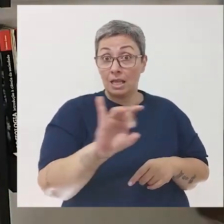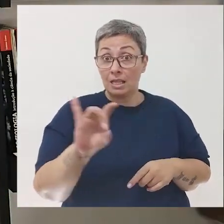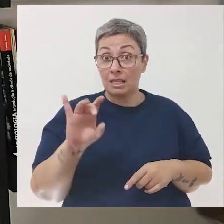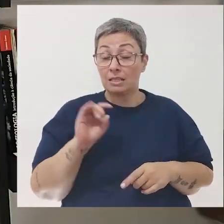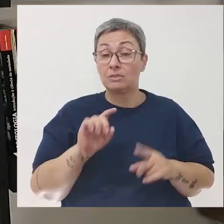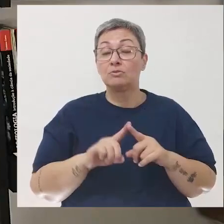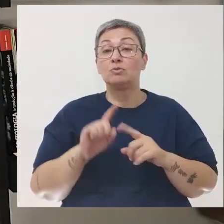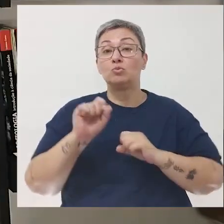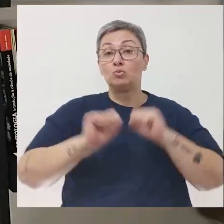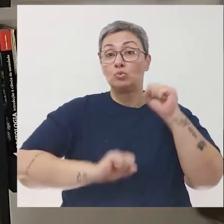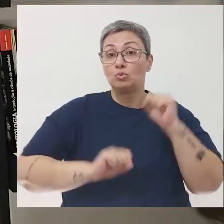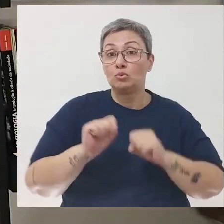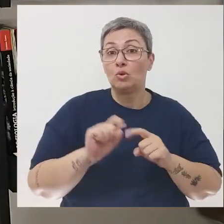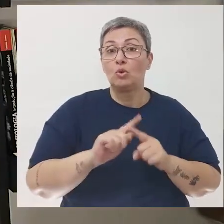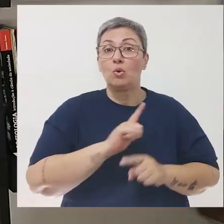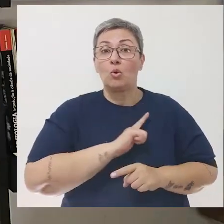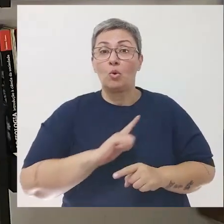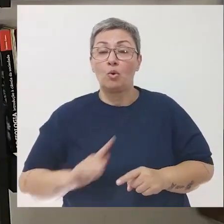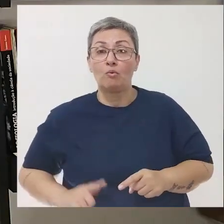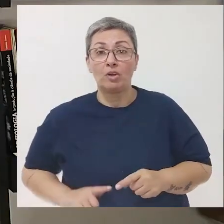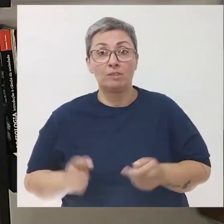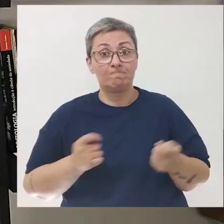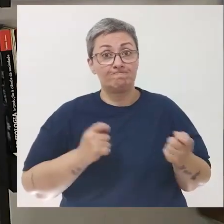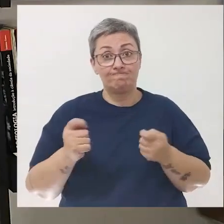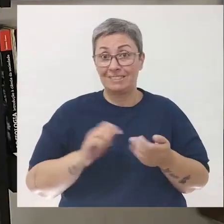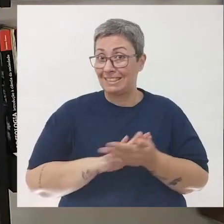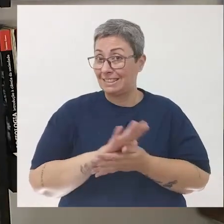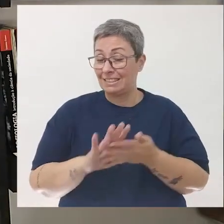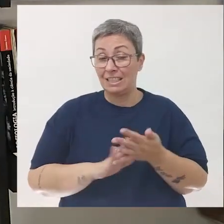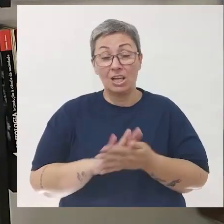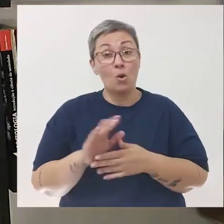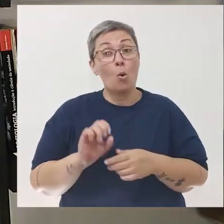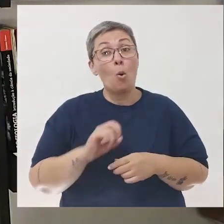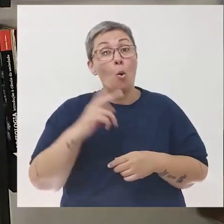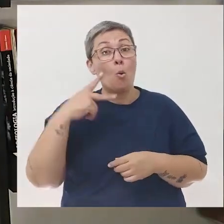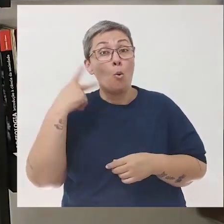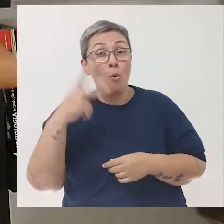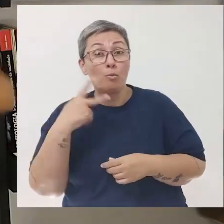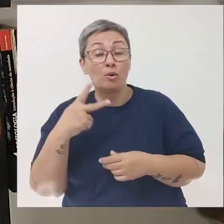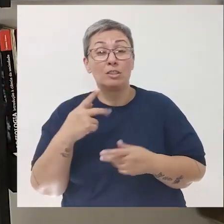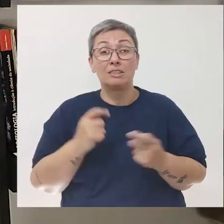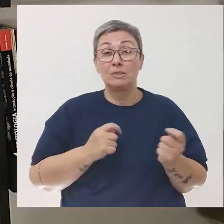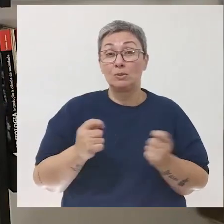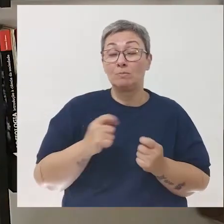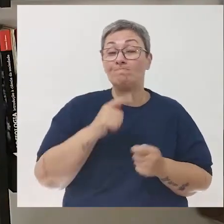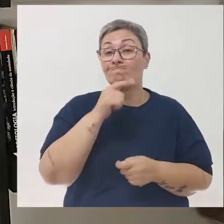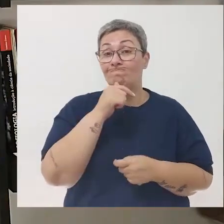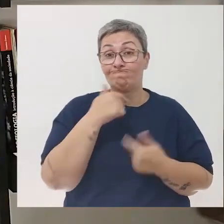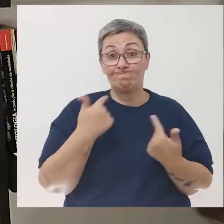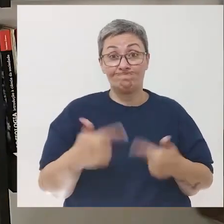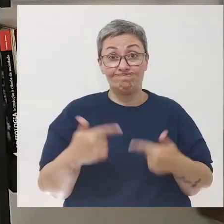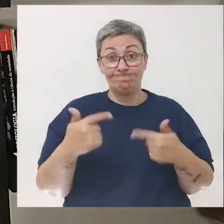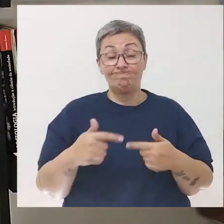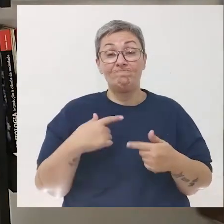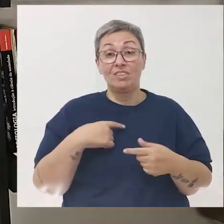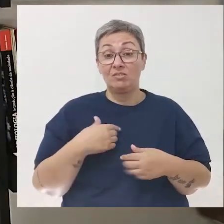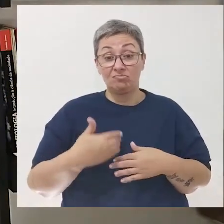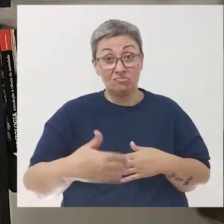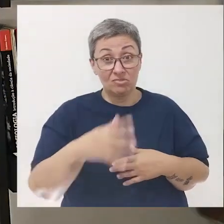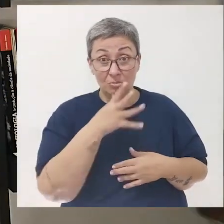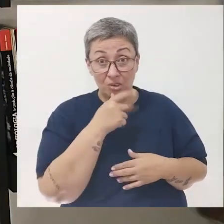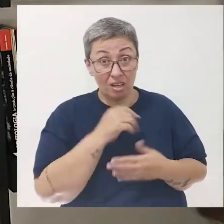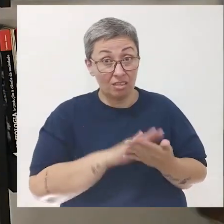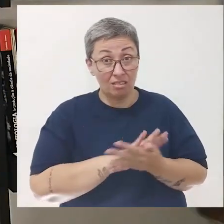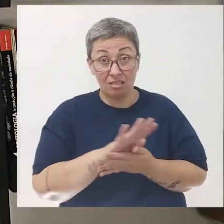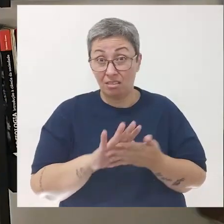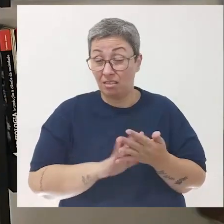as indústrias e os governantes, não economizarmos ou implementarmos políticas de economia de água, não vai demorar muito